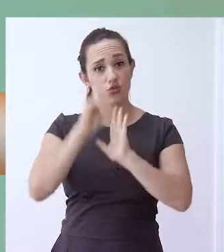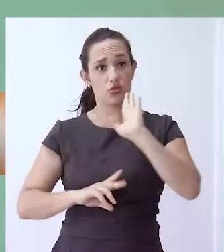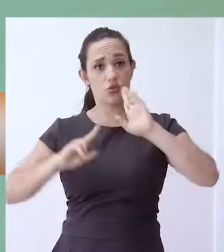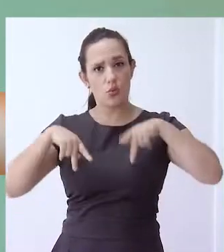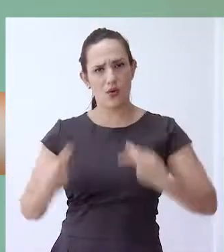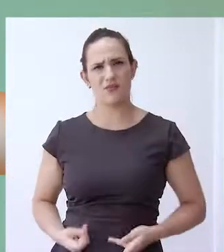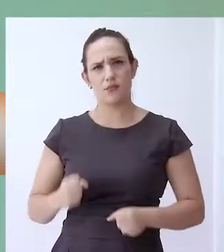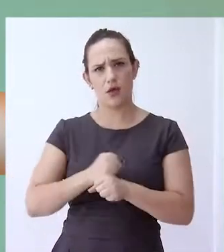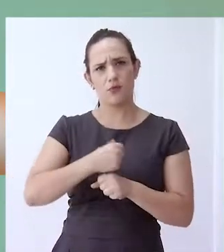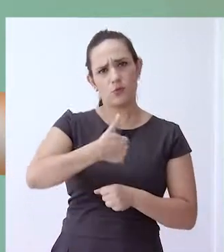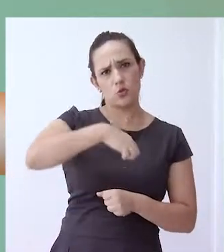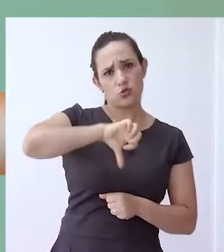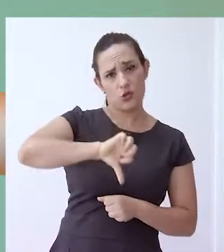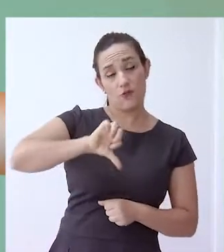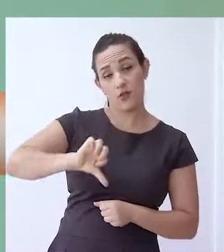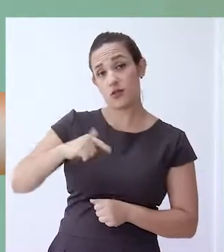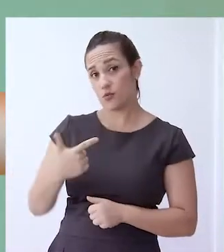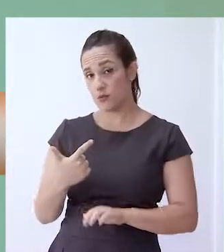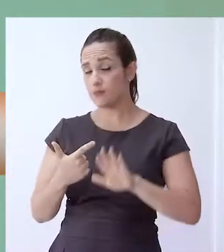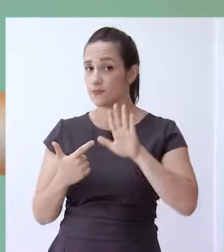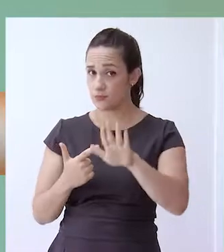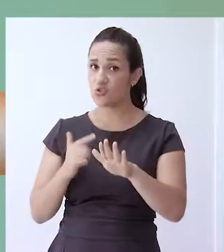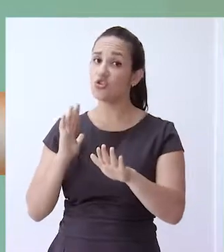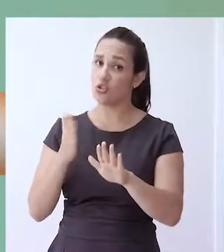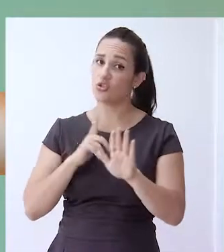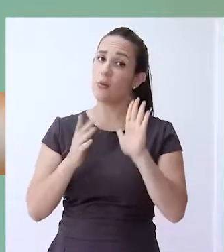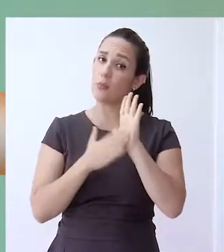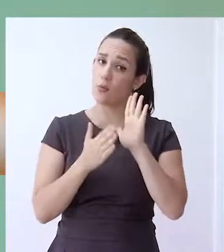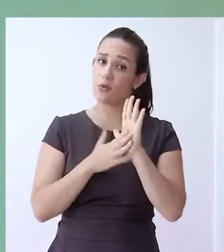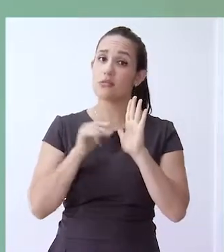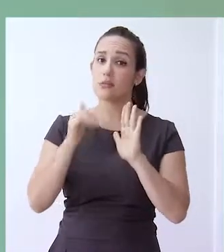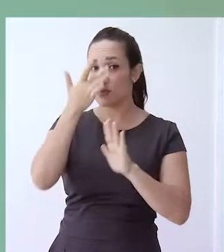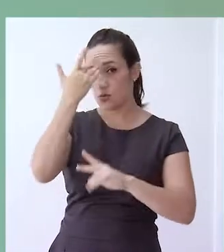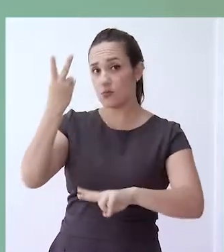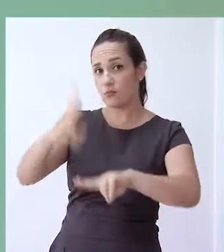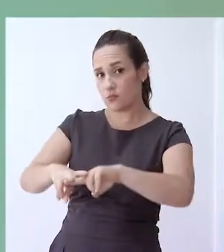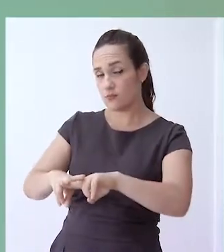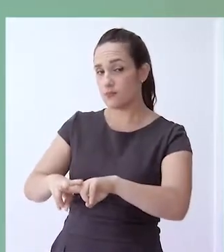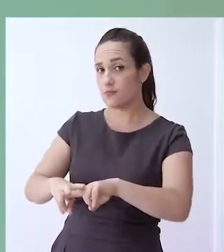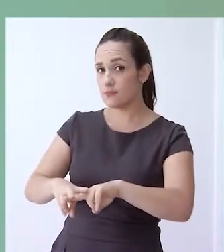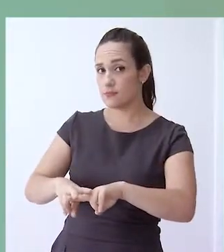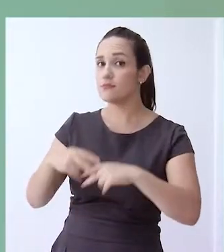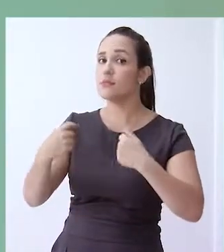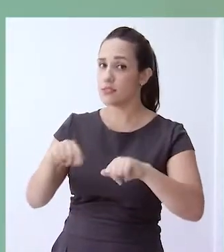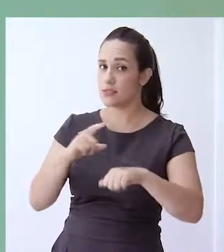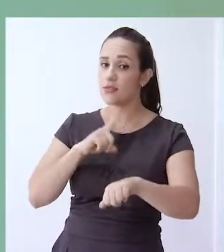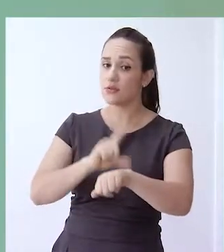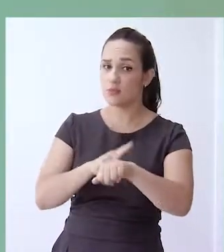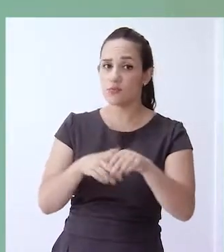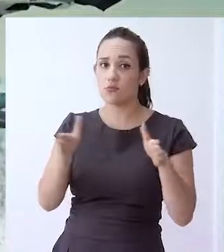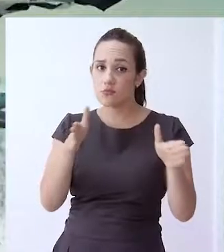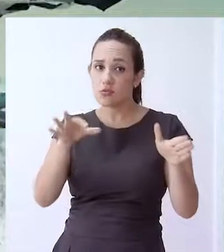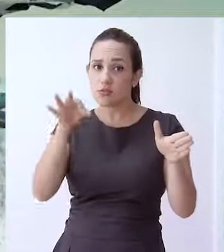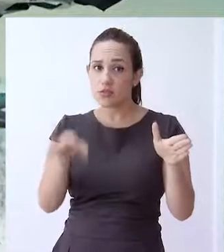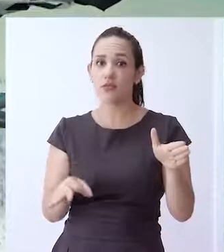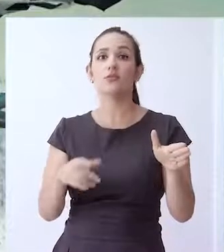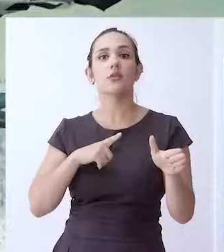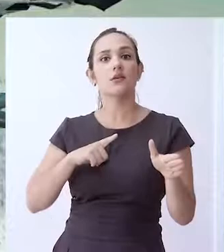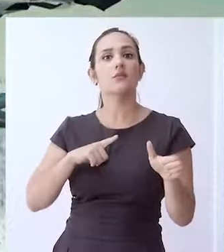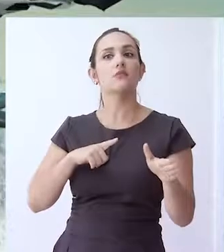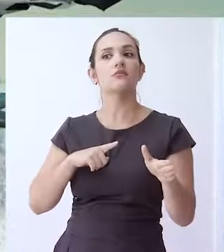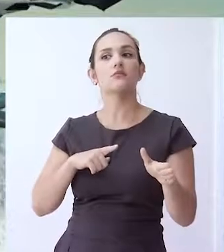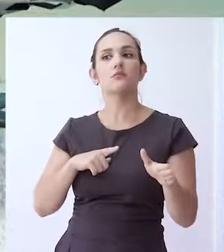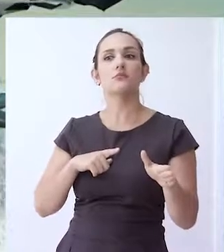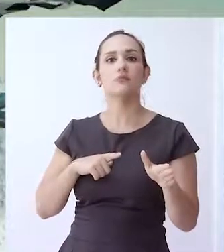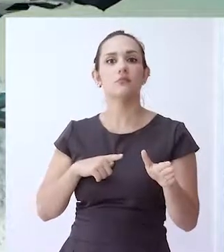E desde lá já se previa que toda pessoa que fosse presa deveria, num prazo exíguo, ser